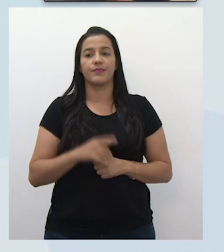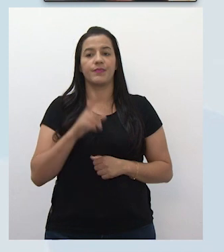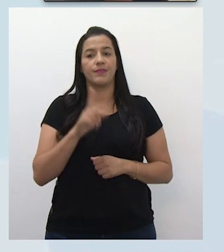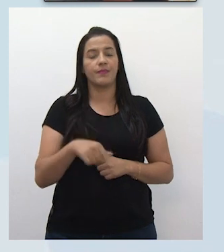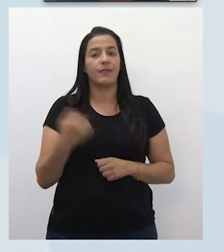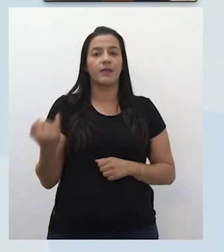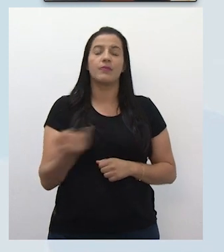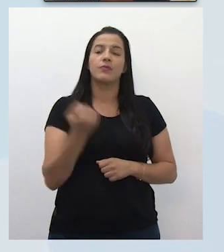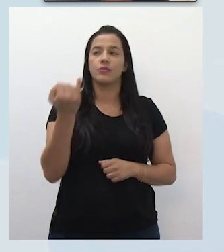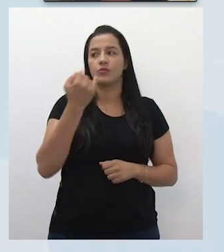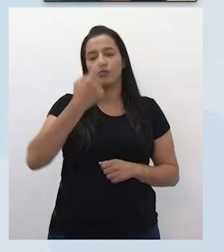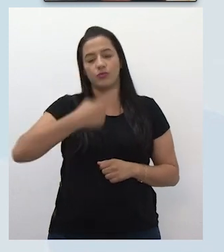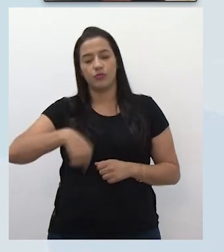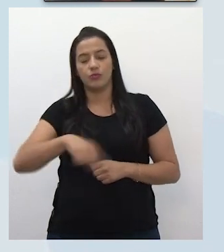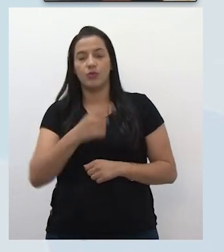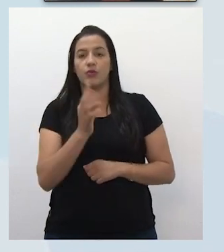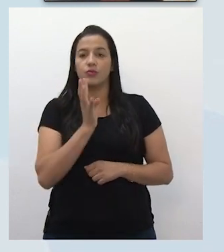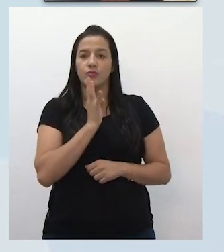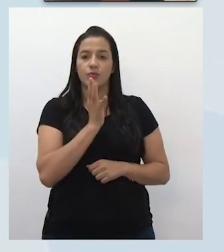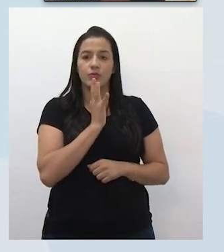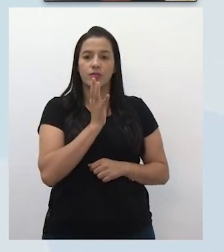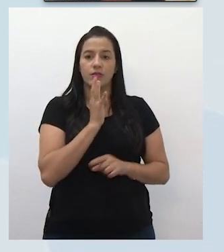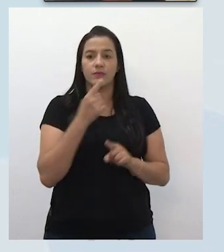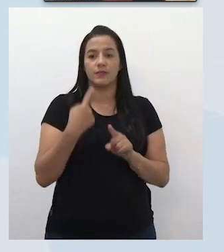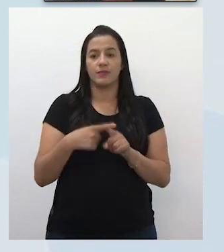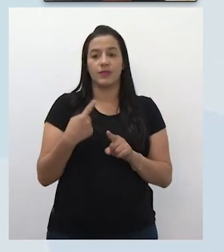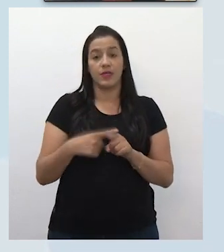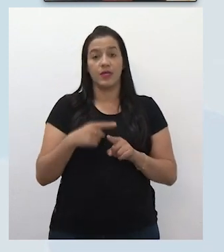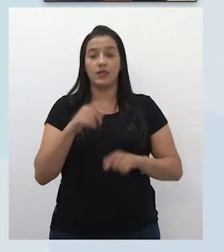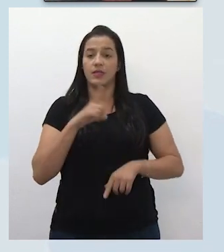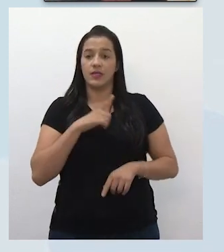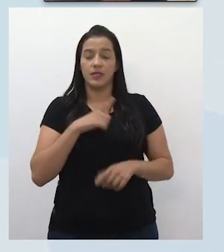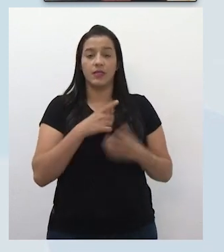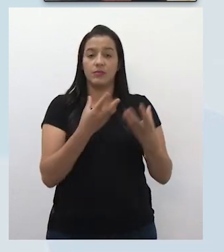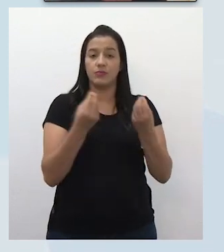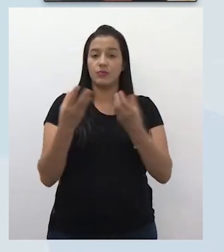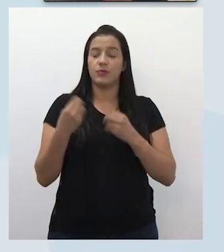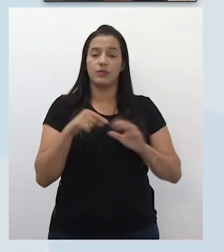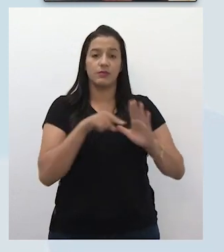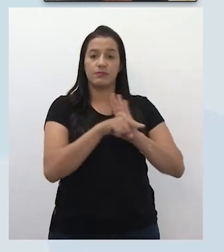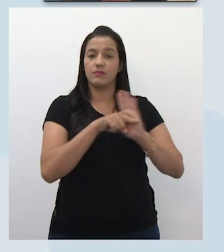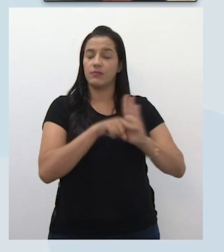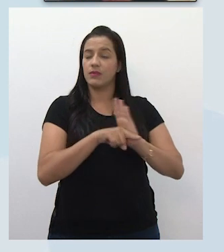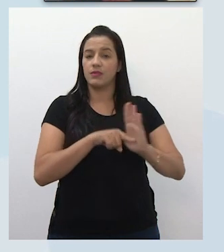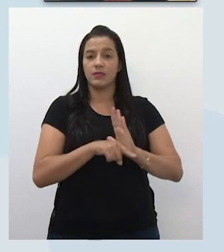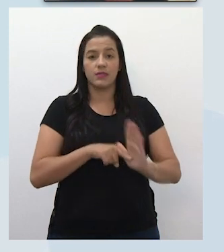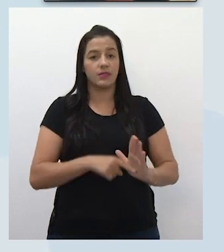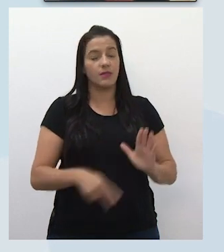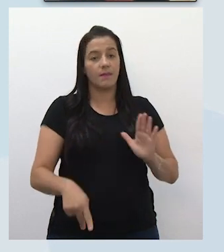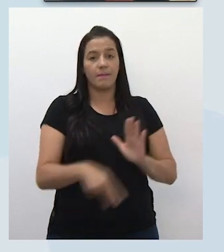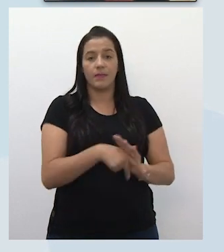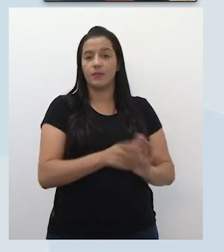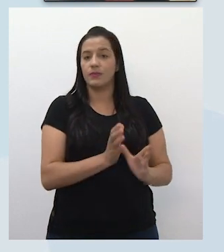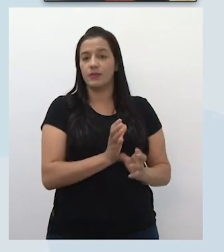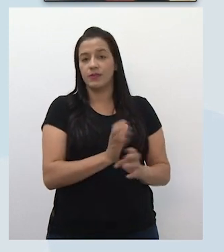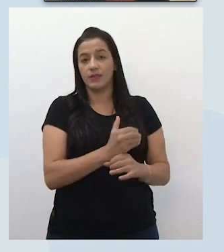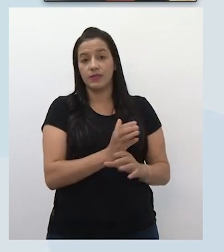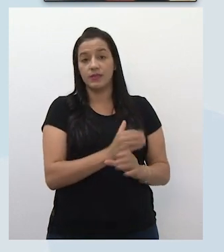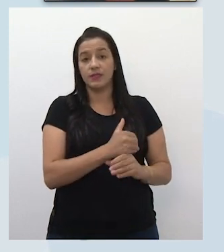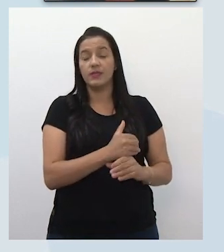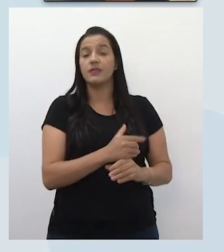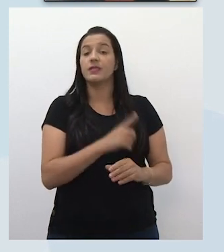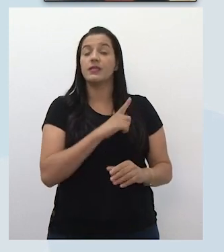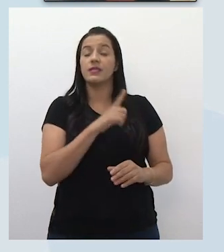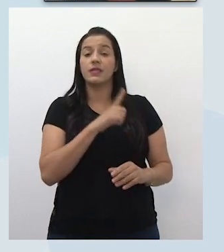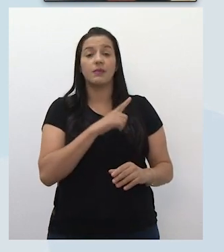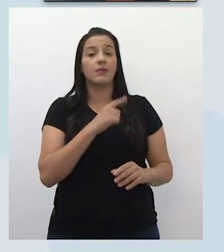gente conhecer desse conteúdo, porque existem muitas pesquisas científicas mostrando o impacto que